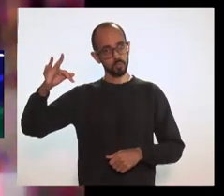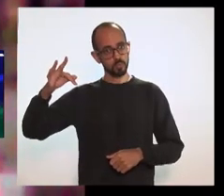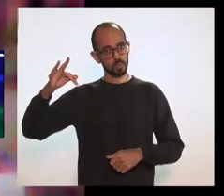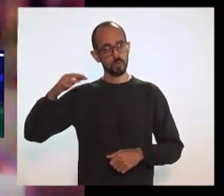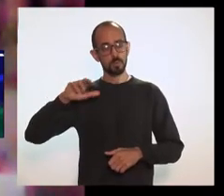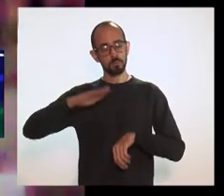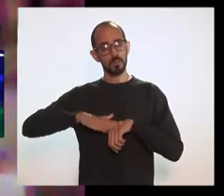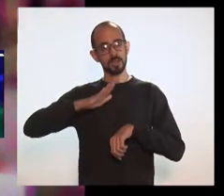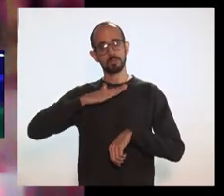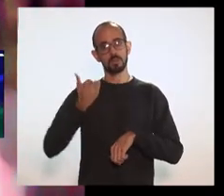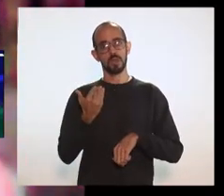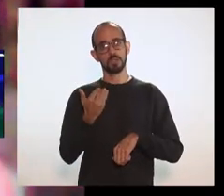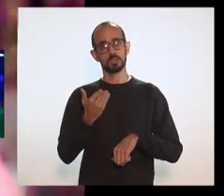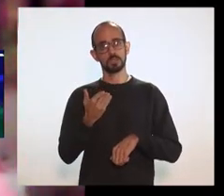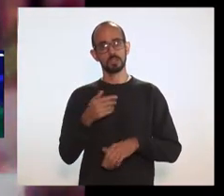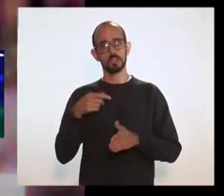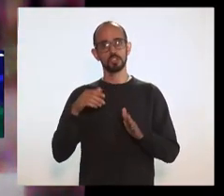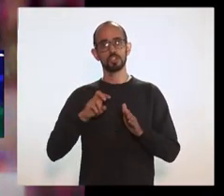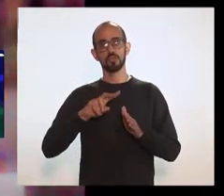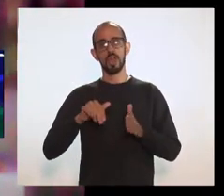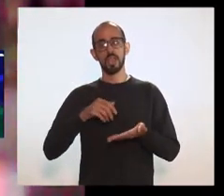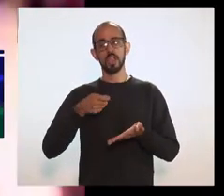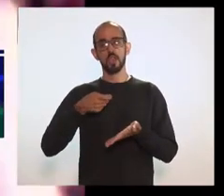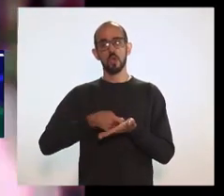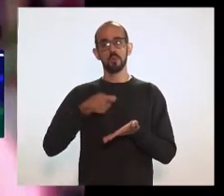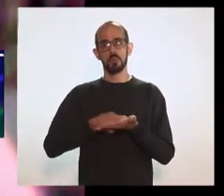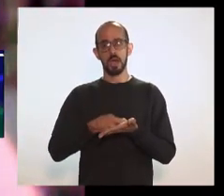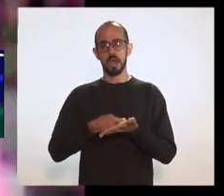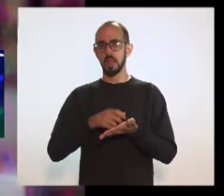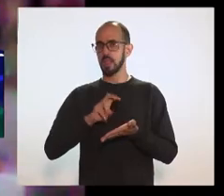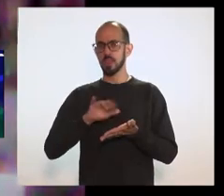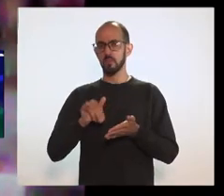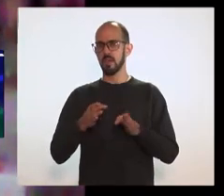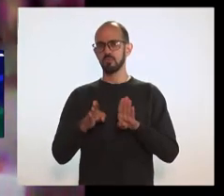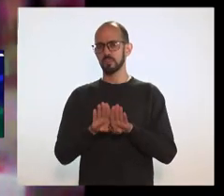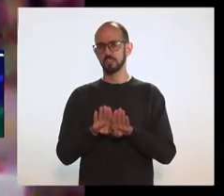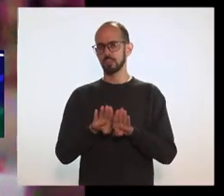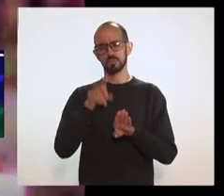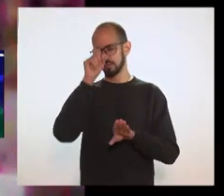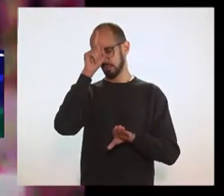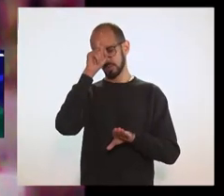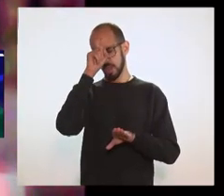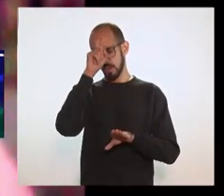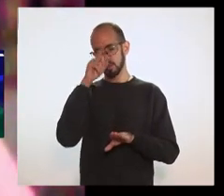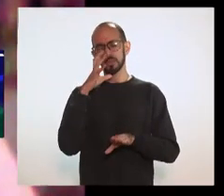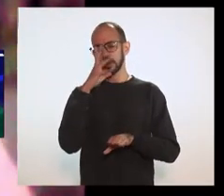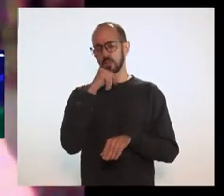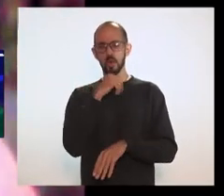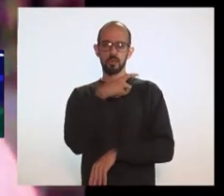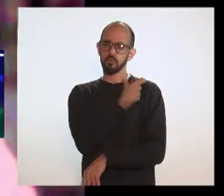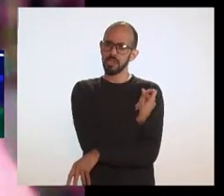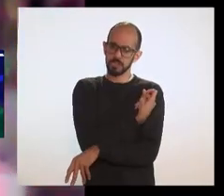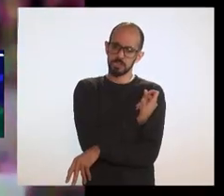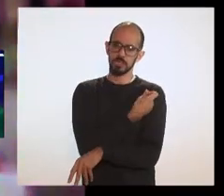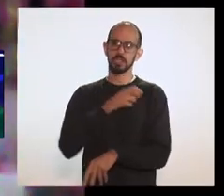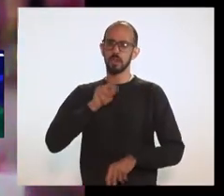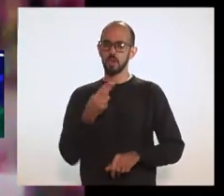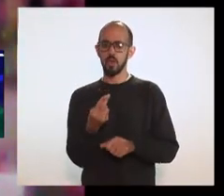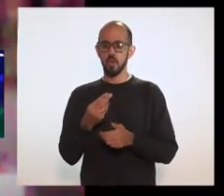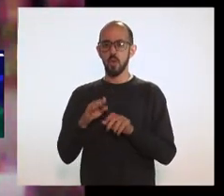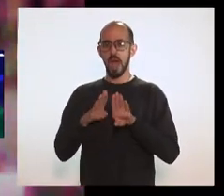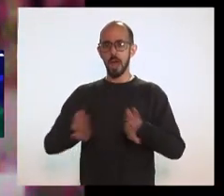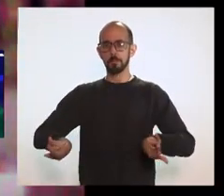E a gente cobra. Não é fechando o hospital, não é retardando o acesso à vacina, não é deixando a escola aberta em bandeira